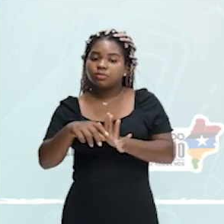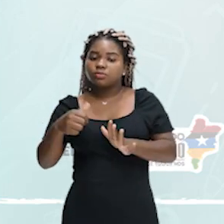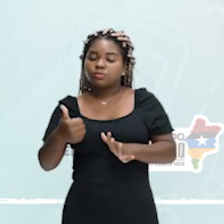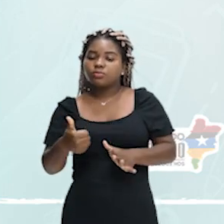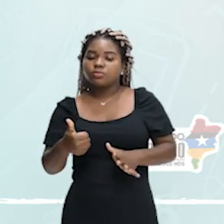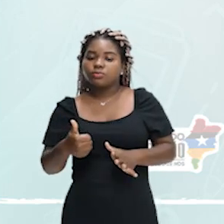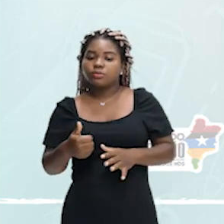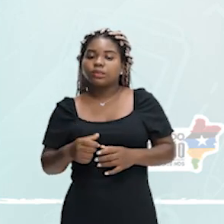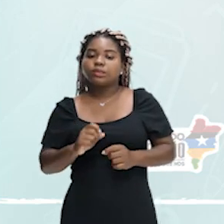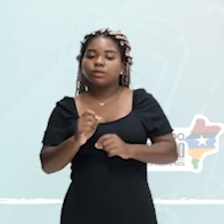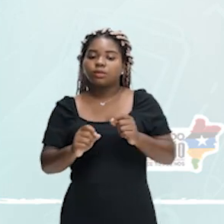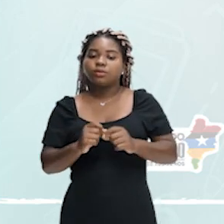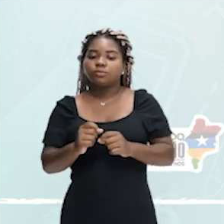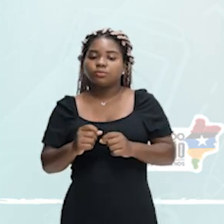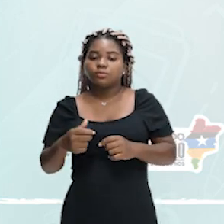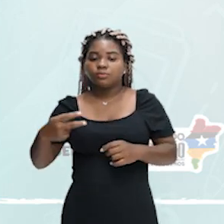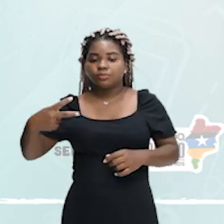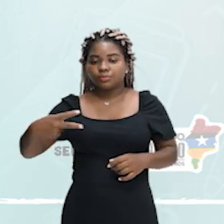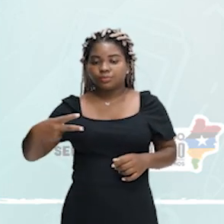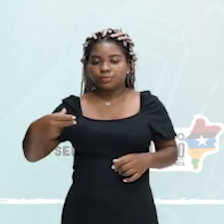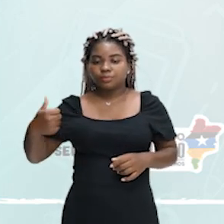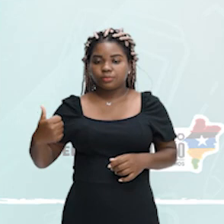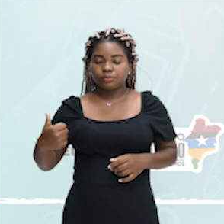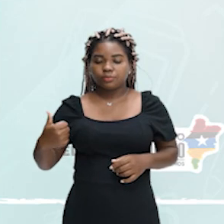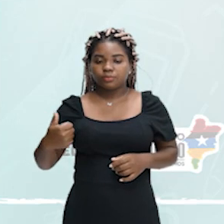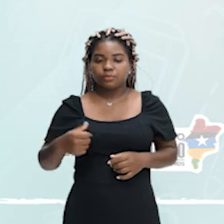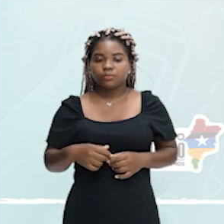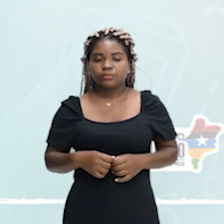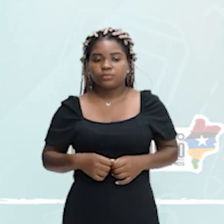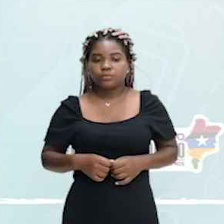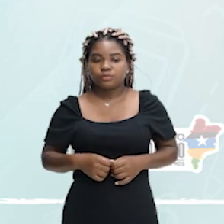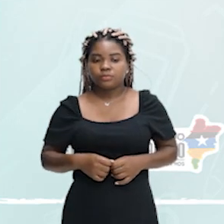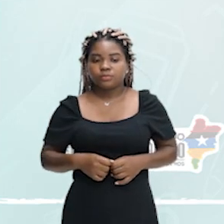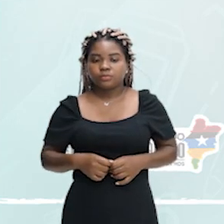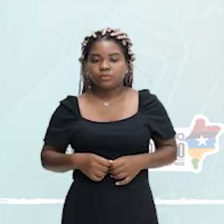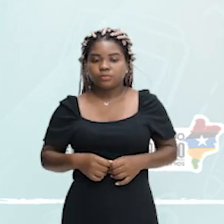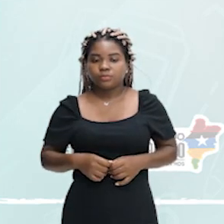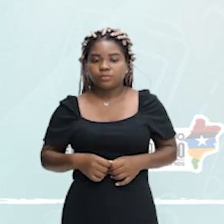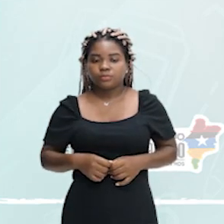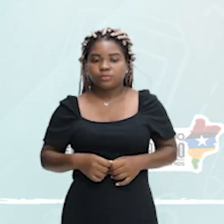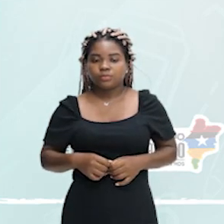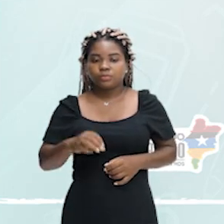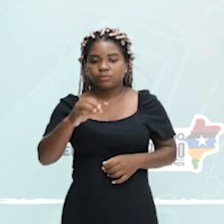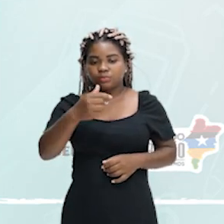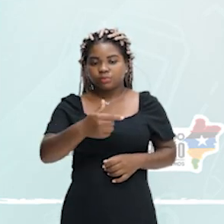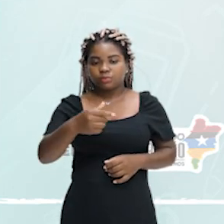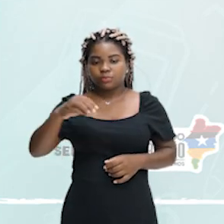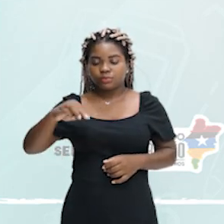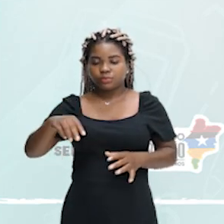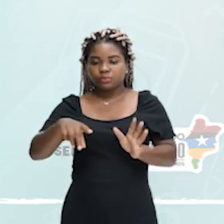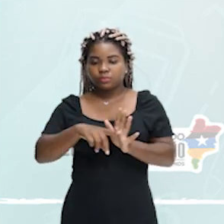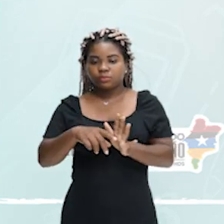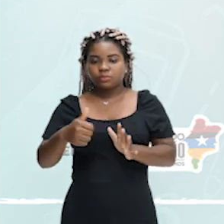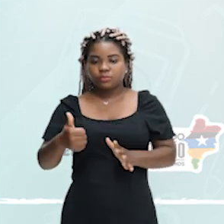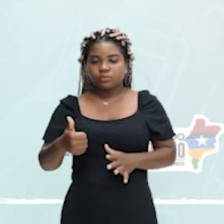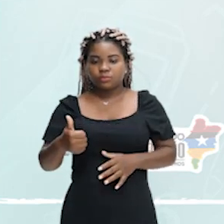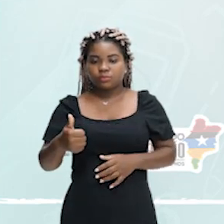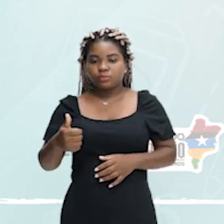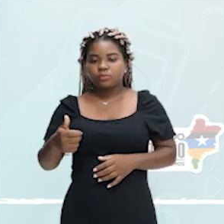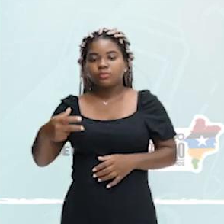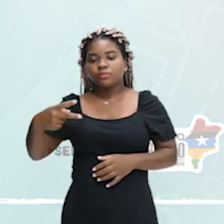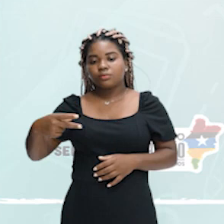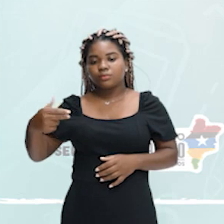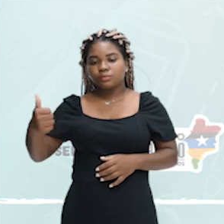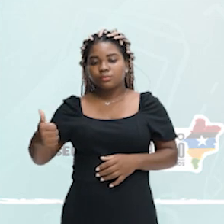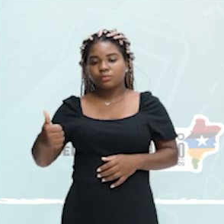fazer maior do que 1. Tá? Ó, tá até escritinho aqui, perfeitinho para você. Então, 2m menos 1 maior que